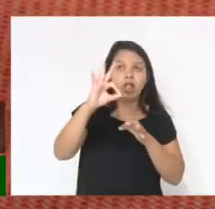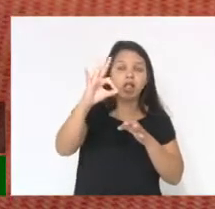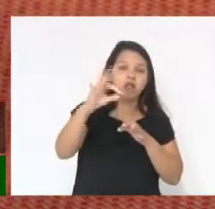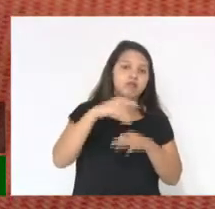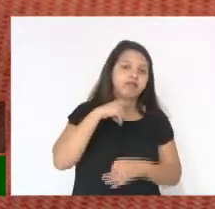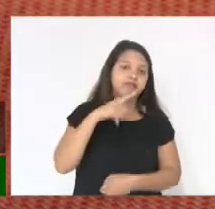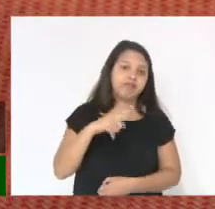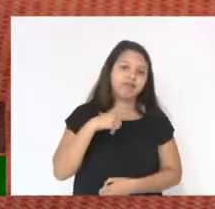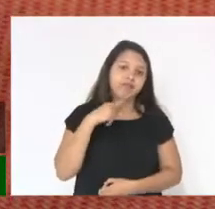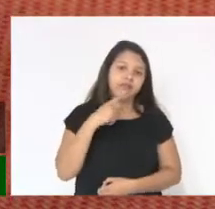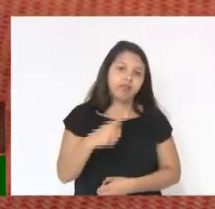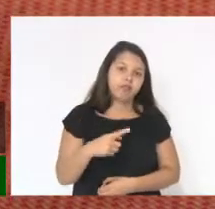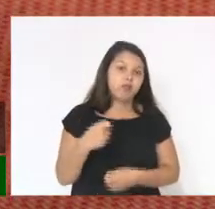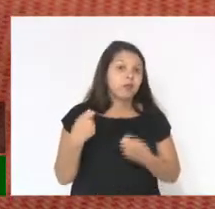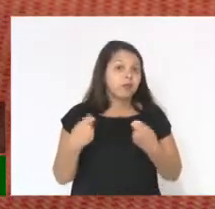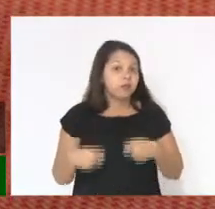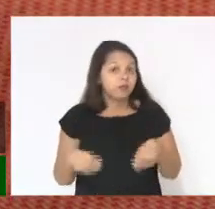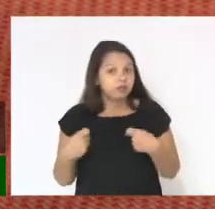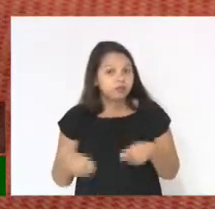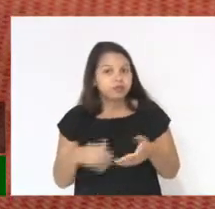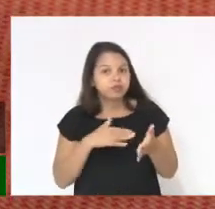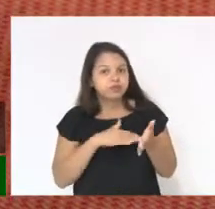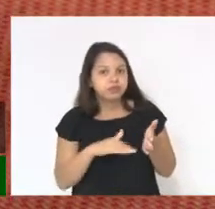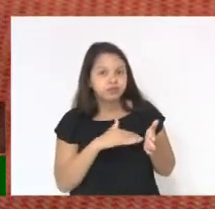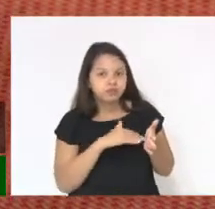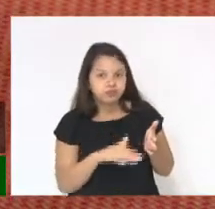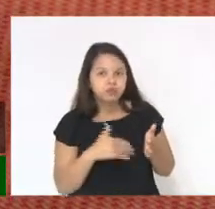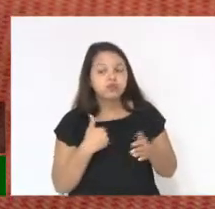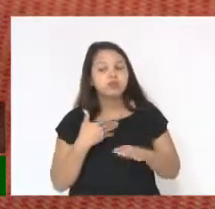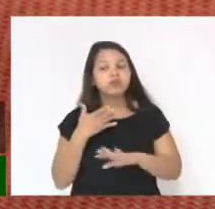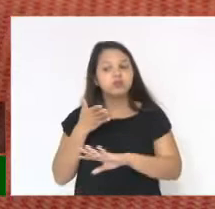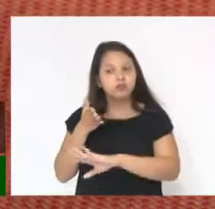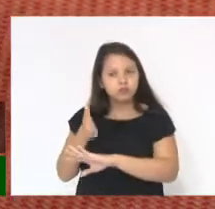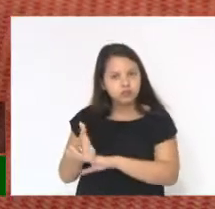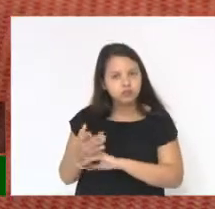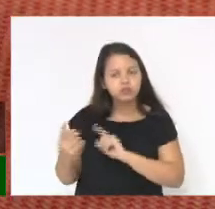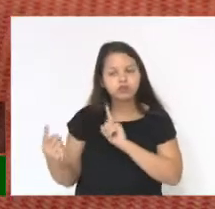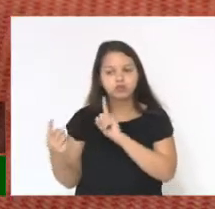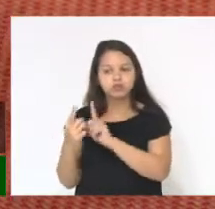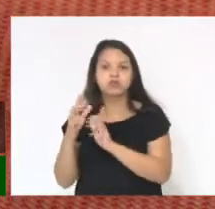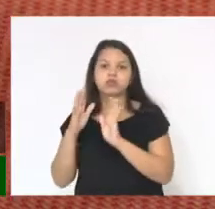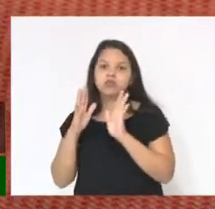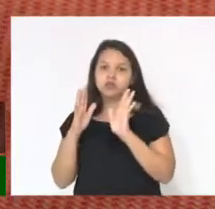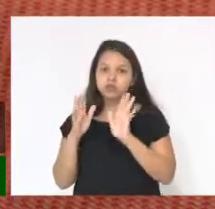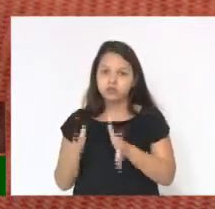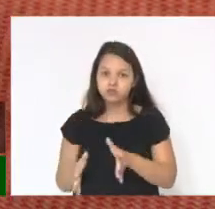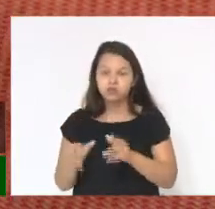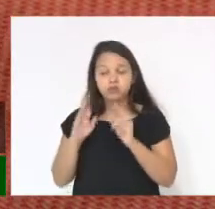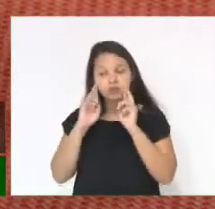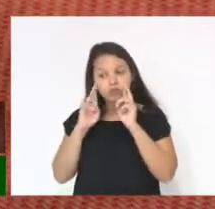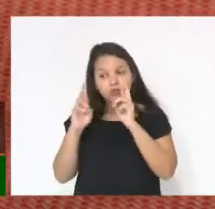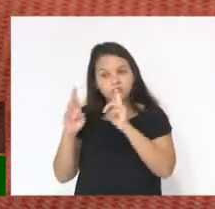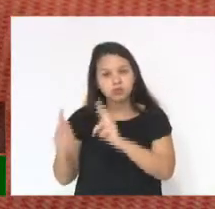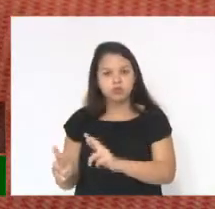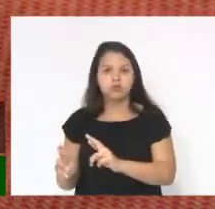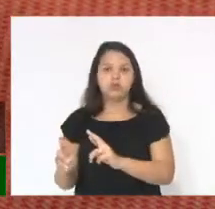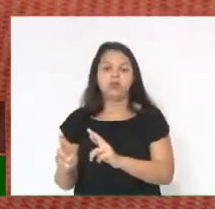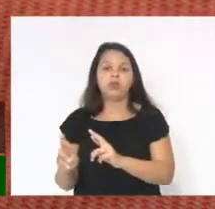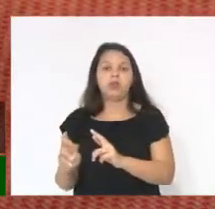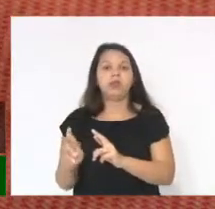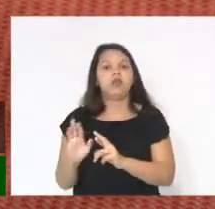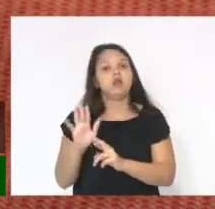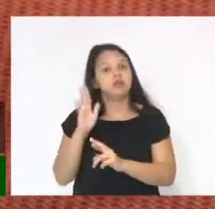preciso que o secretário, e eu estive com ele, por ele tenho muito respeito, sei